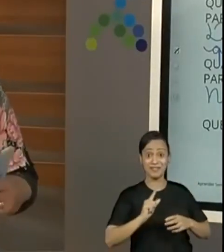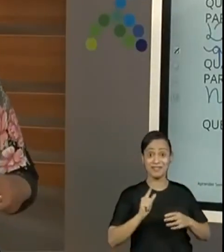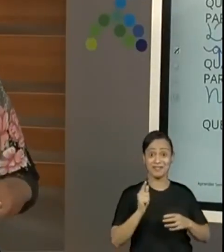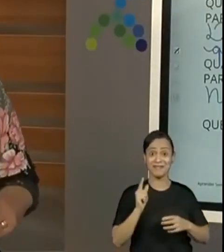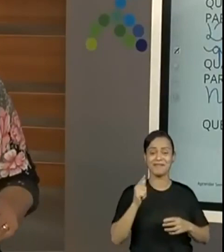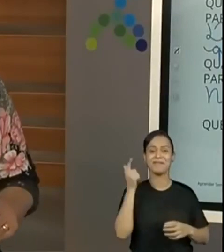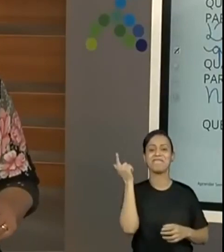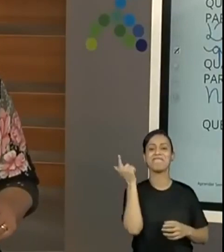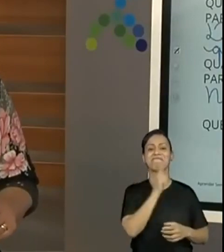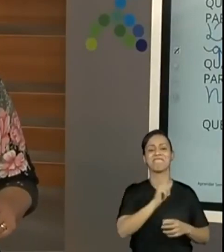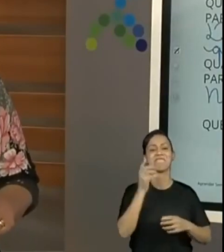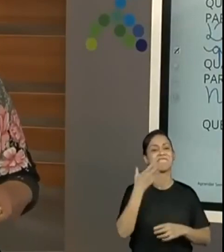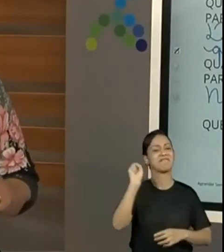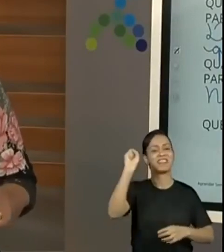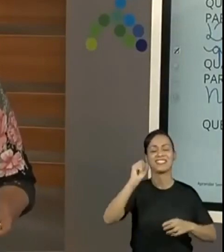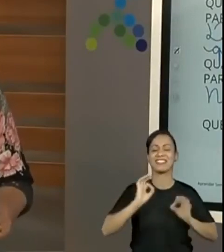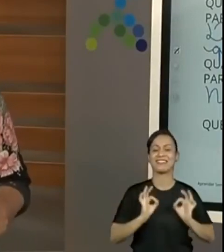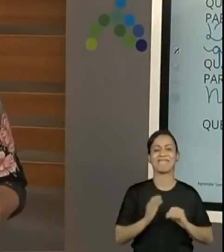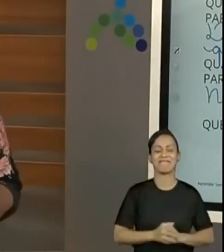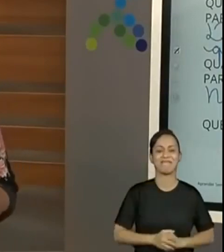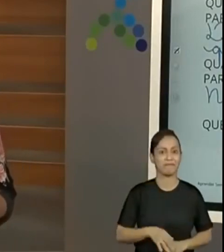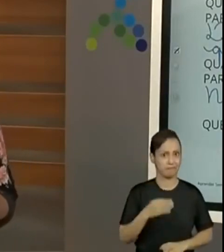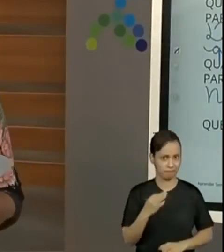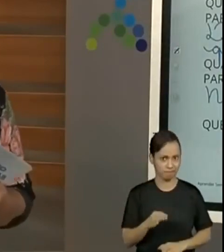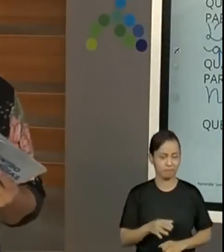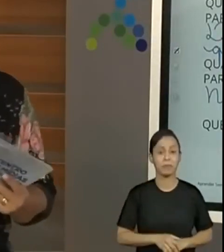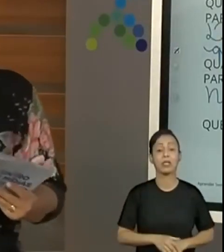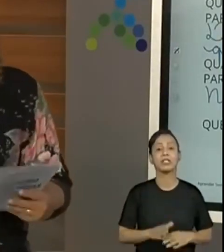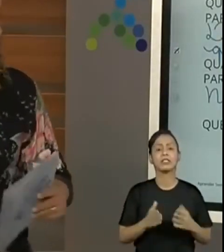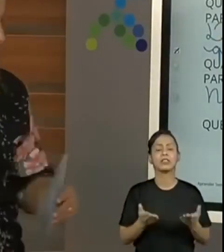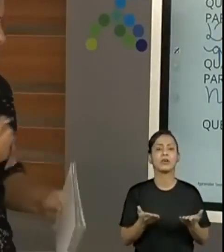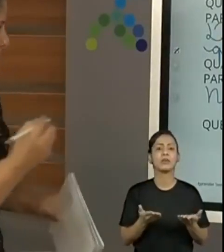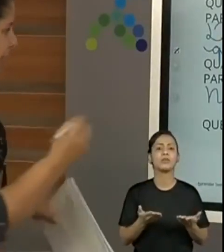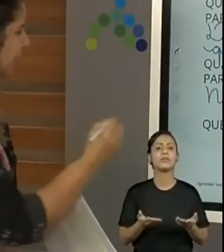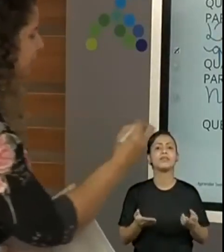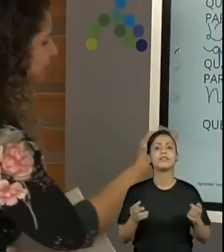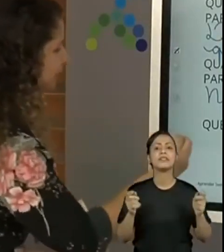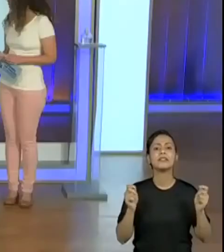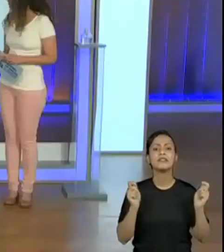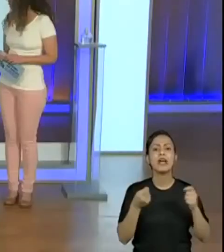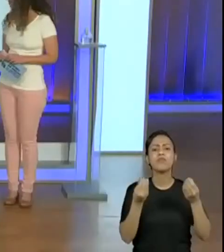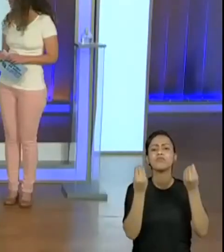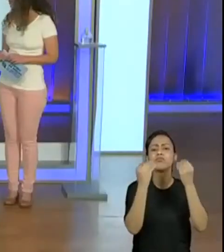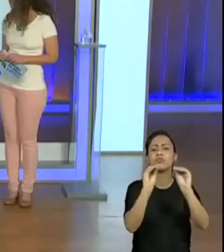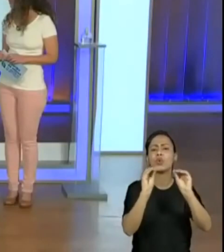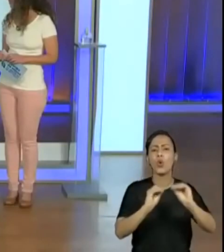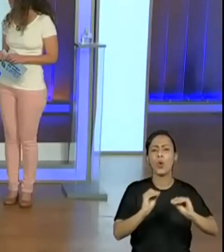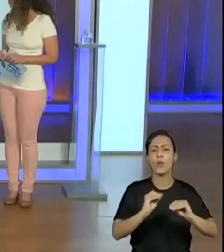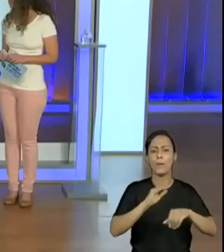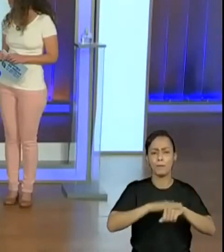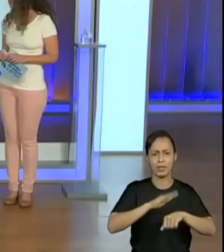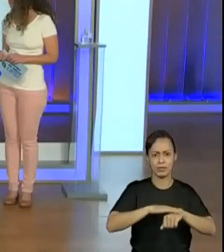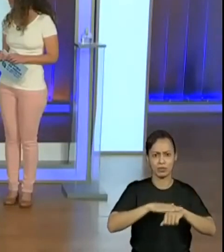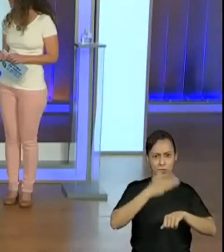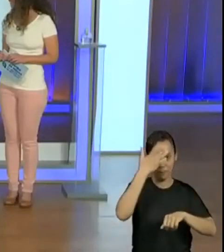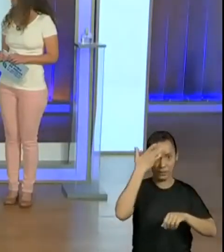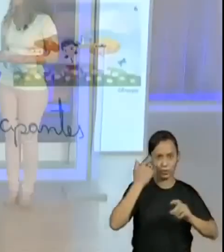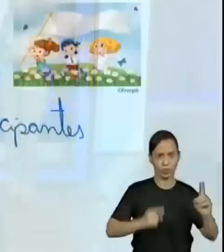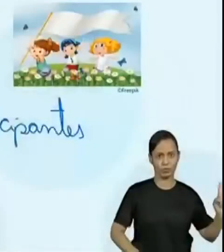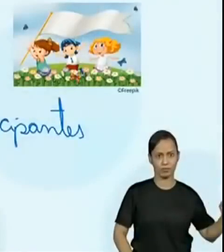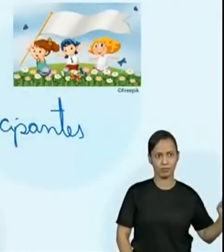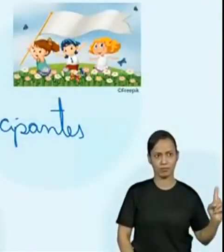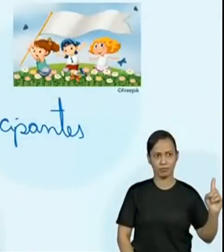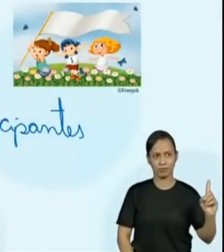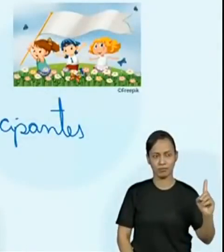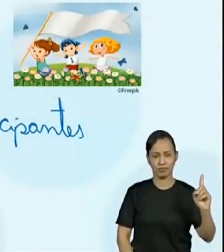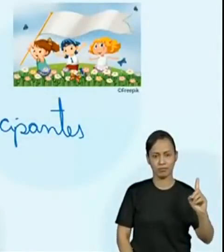outro. Correto? Correto. Correto? Então, vocês vão perceber, vou colocar aqui, né? Quem pega, né? É,